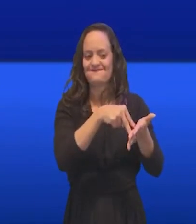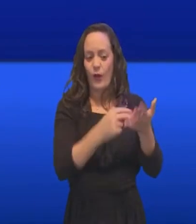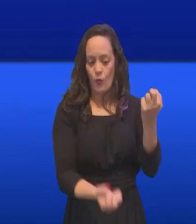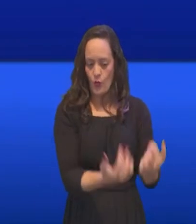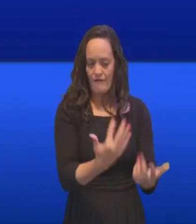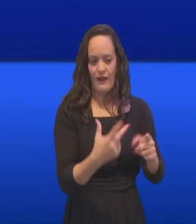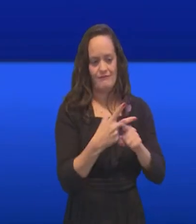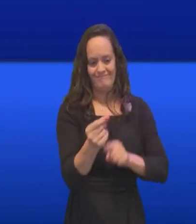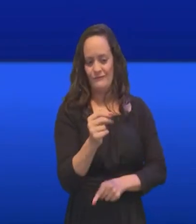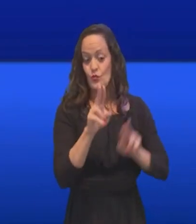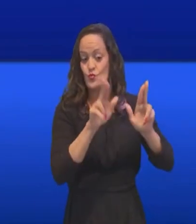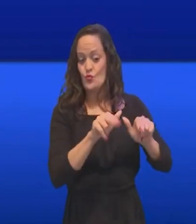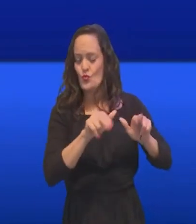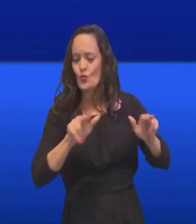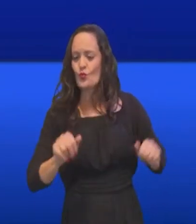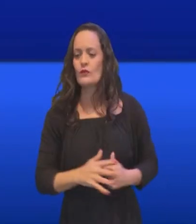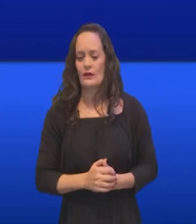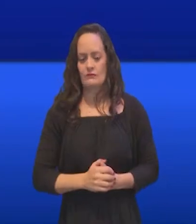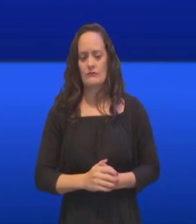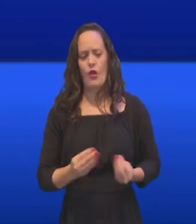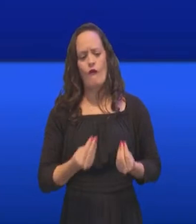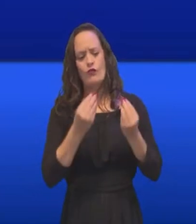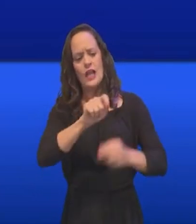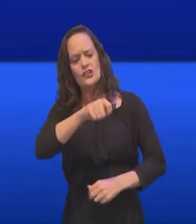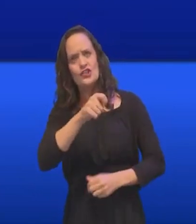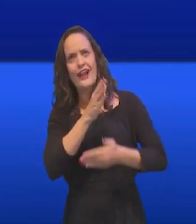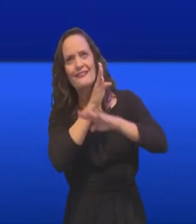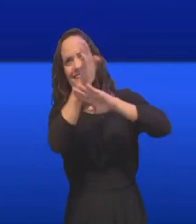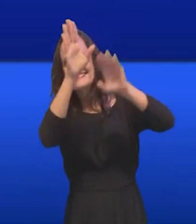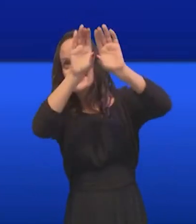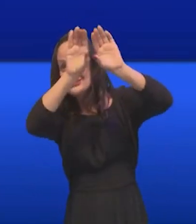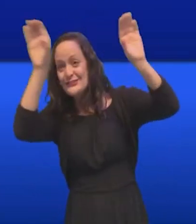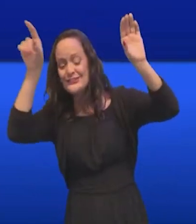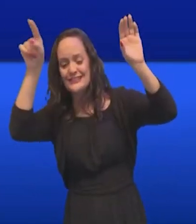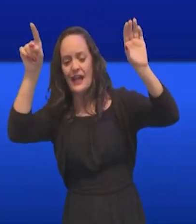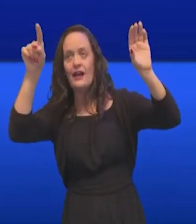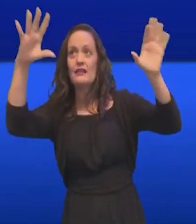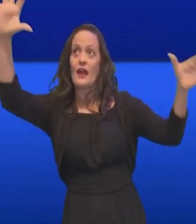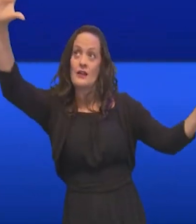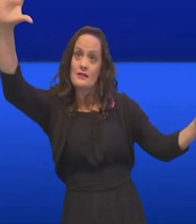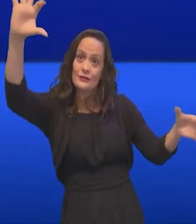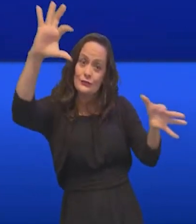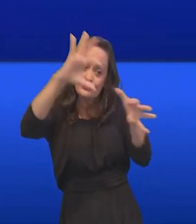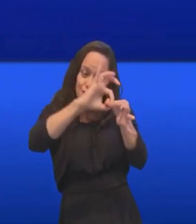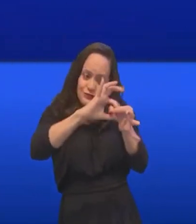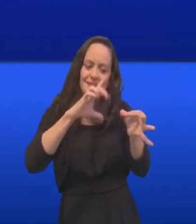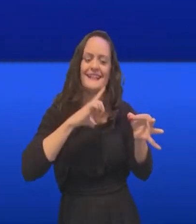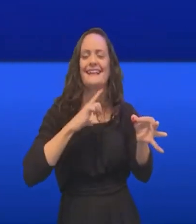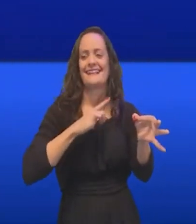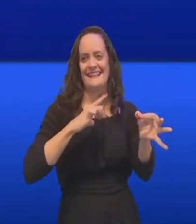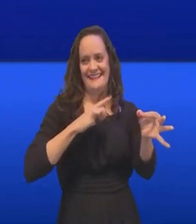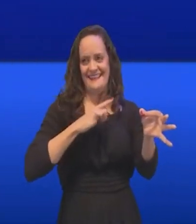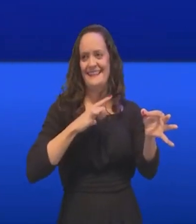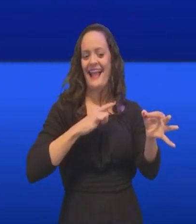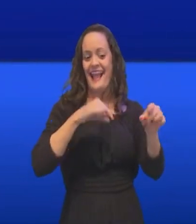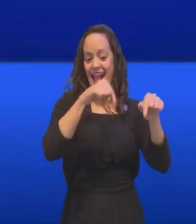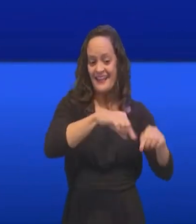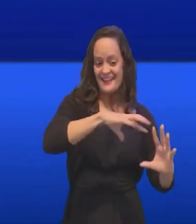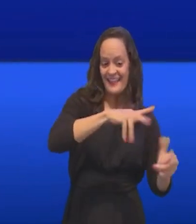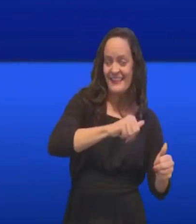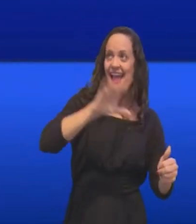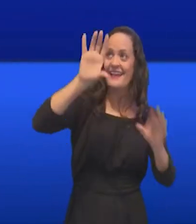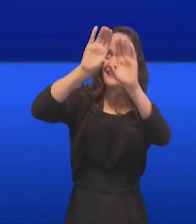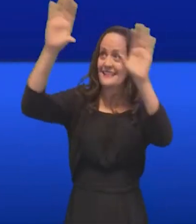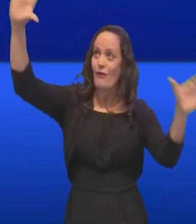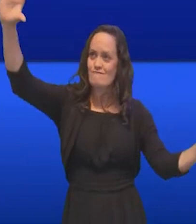ela. Dar-te-ei as chaves do reino dos céus, que o que ligares na terra será ligado nos céus, e o que desligares na